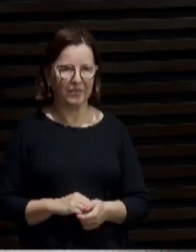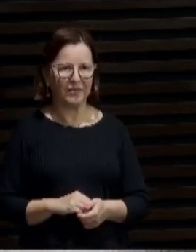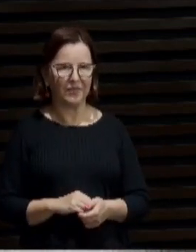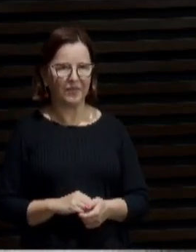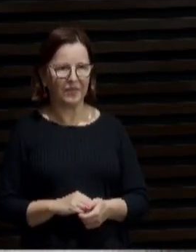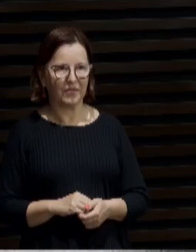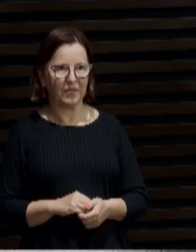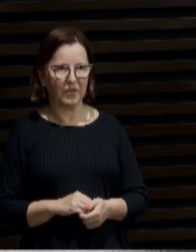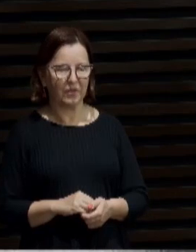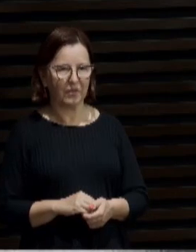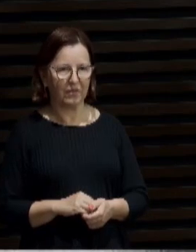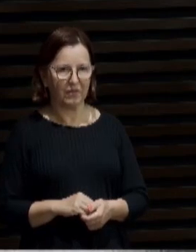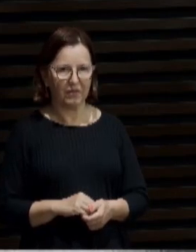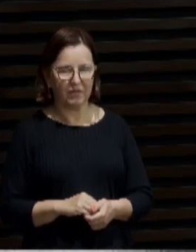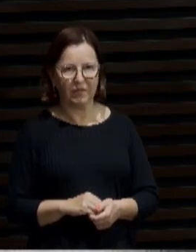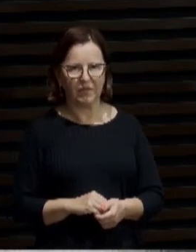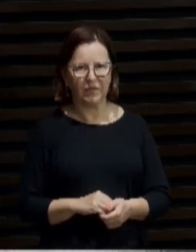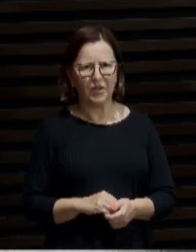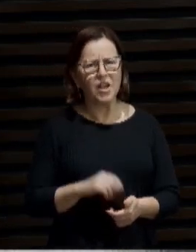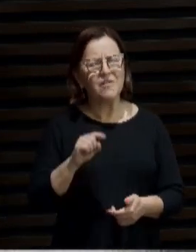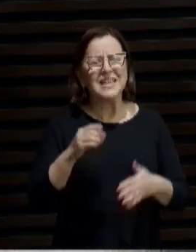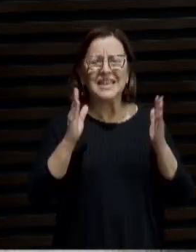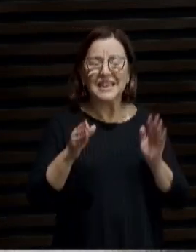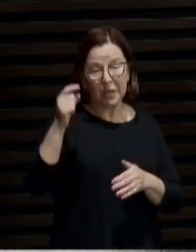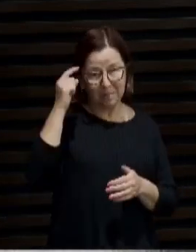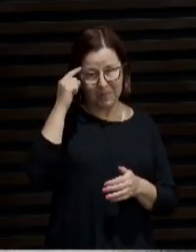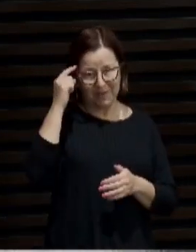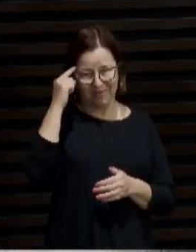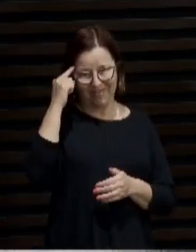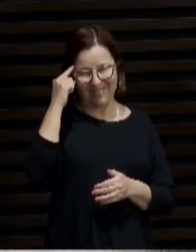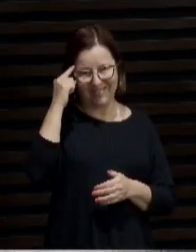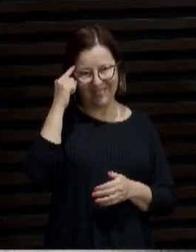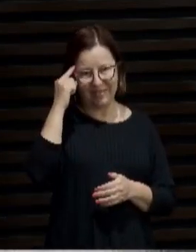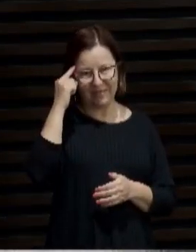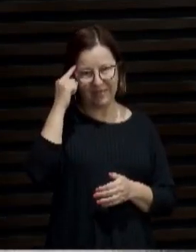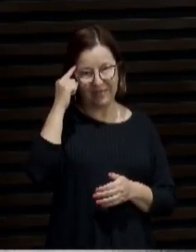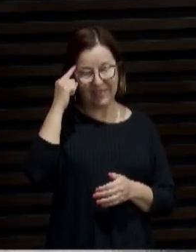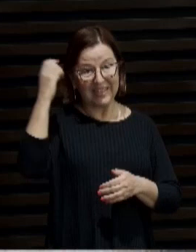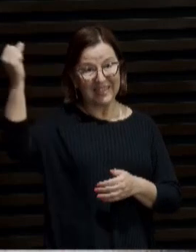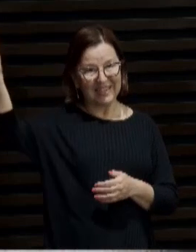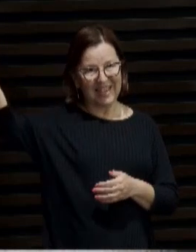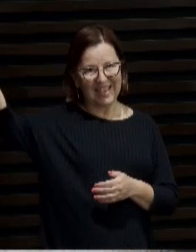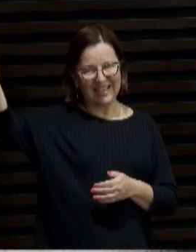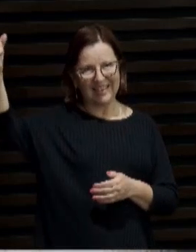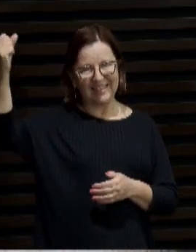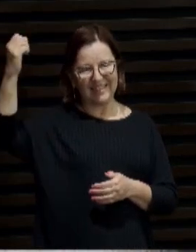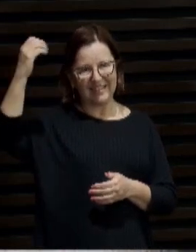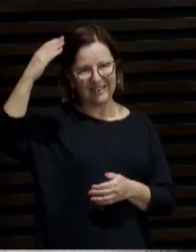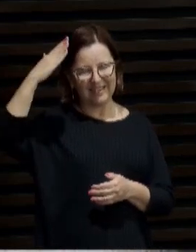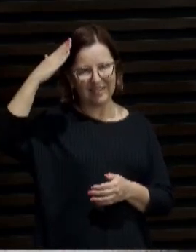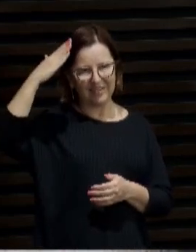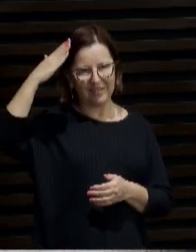Você, não precisa falar, mas você já chegou a pensar que a graça, eu